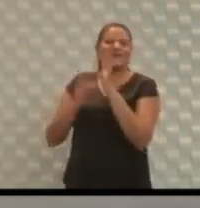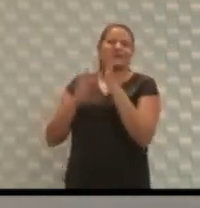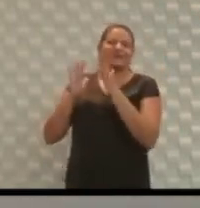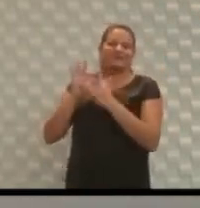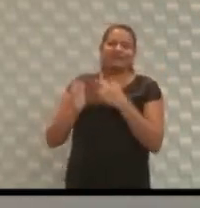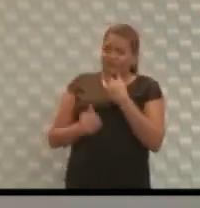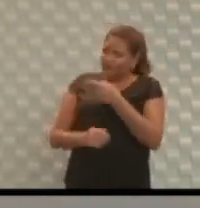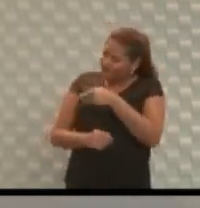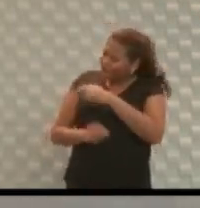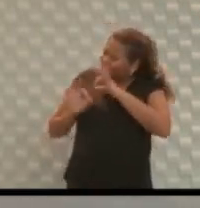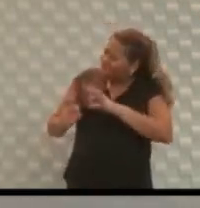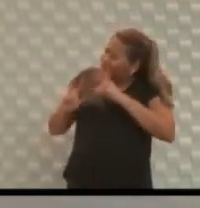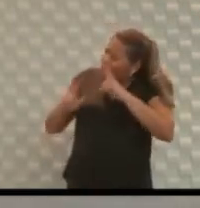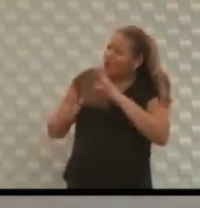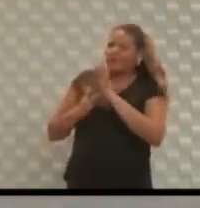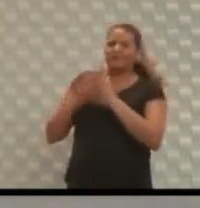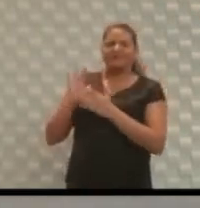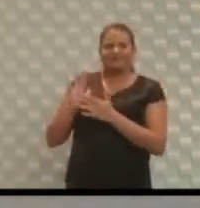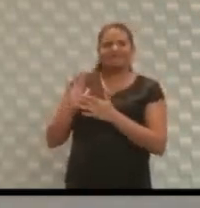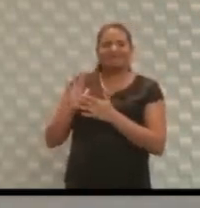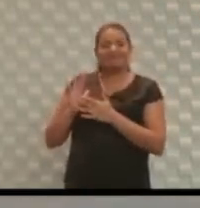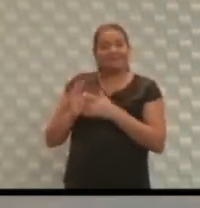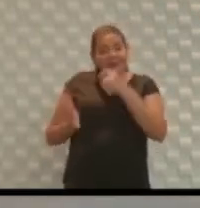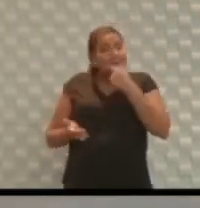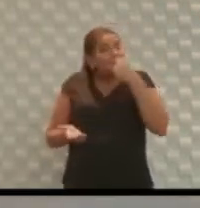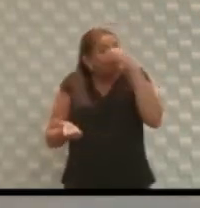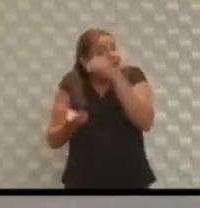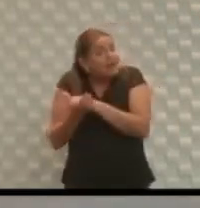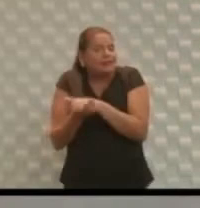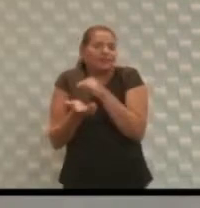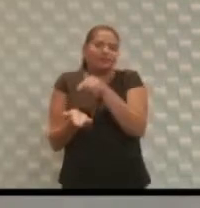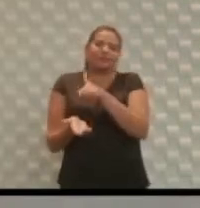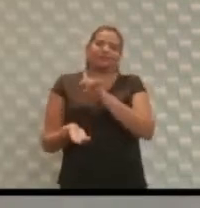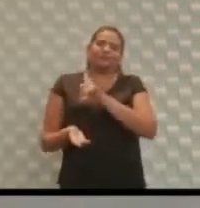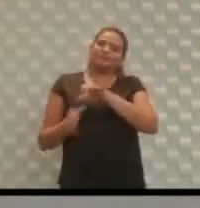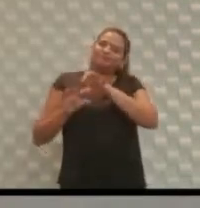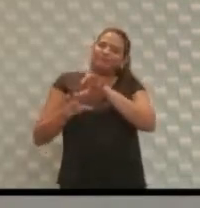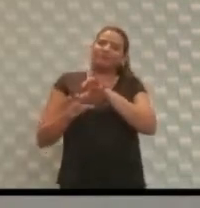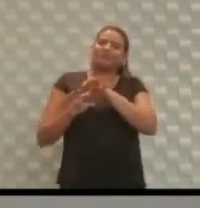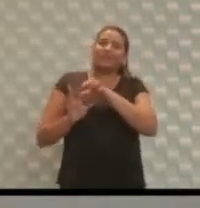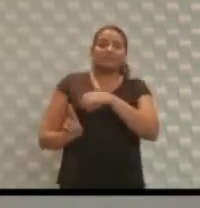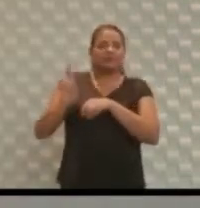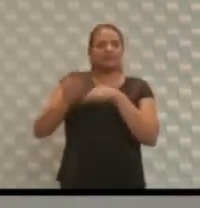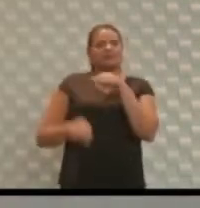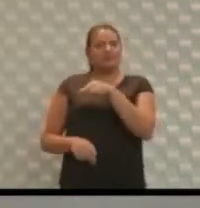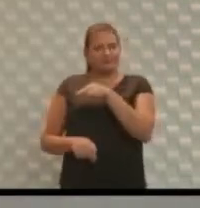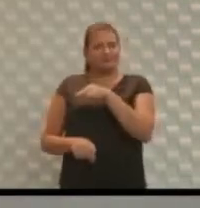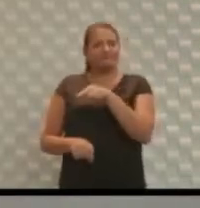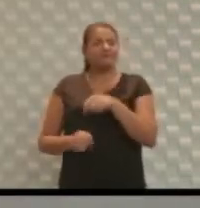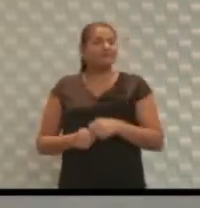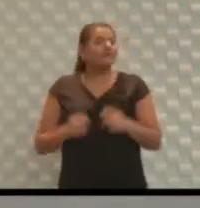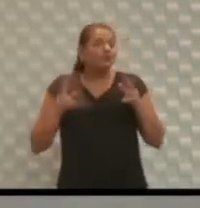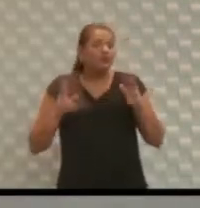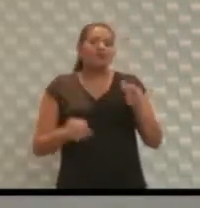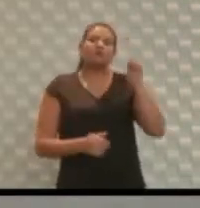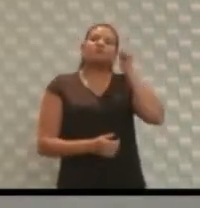né, do relacionamento que nós vamos ter com Cristo. E a mulher tem que ser esse antigosto também para o marido,